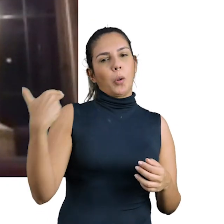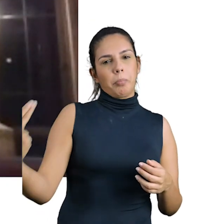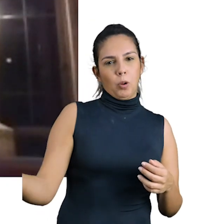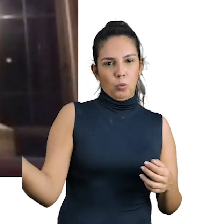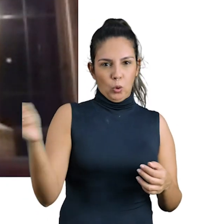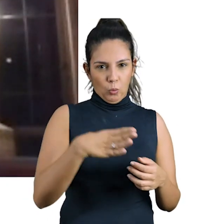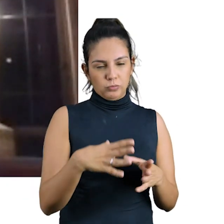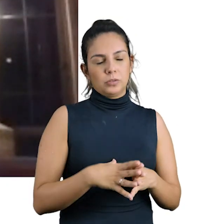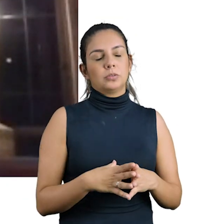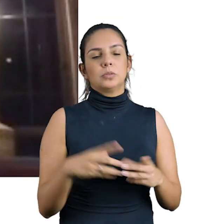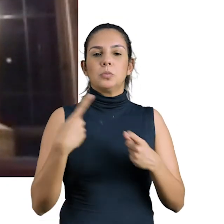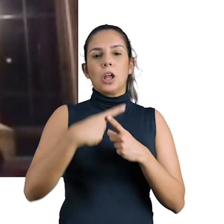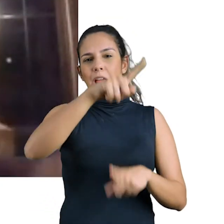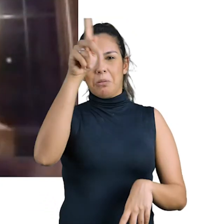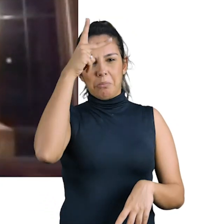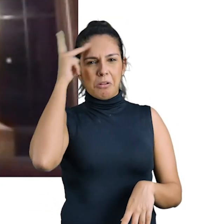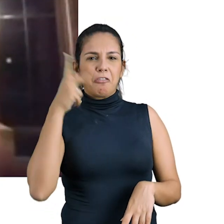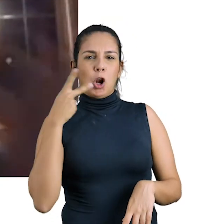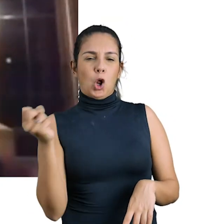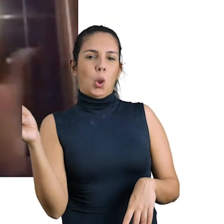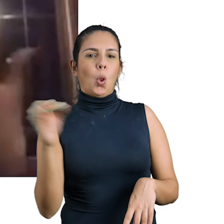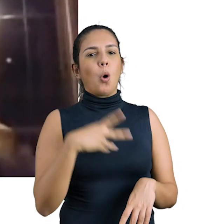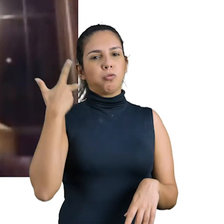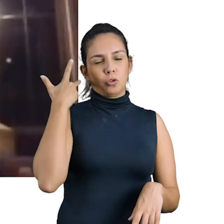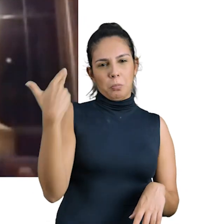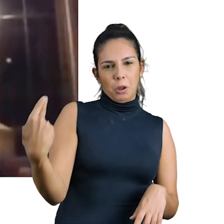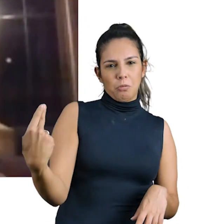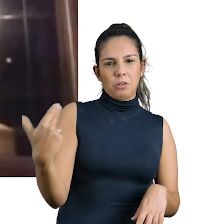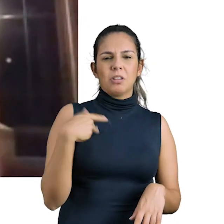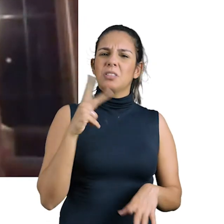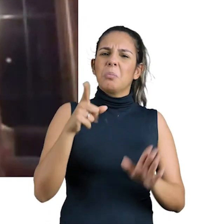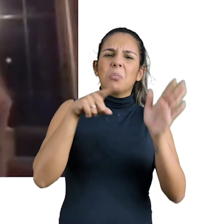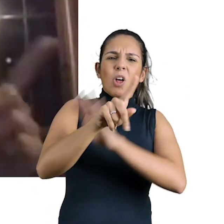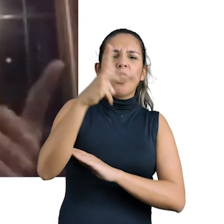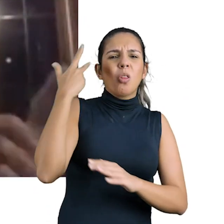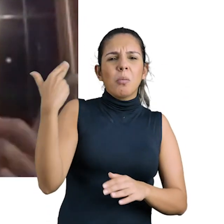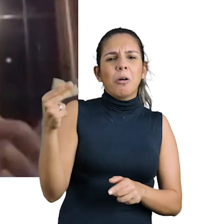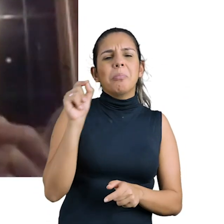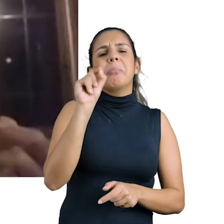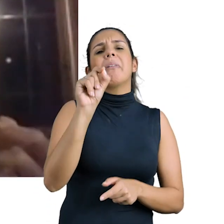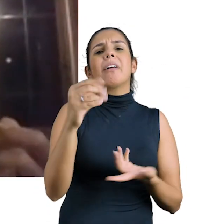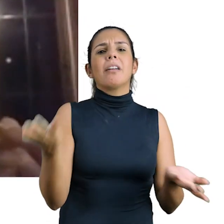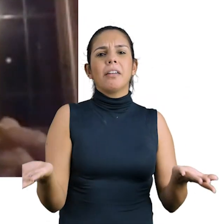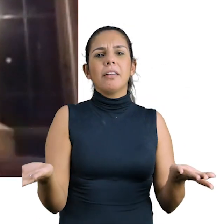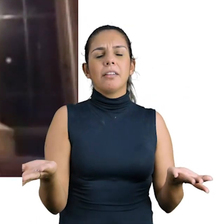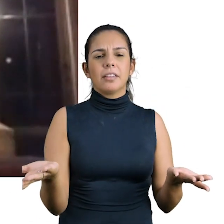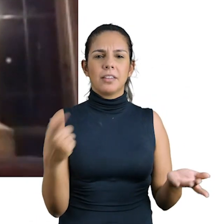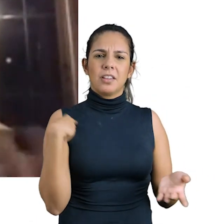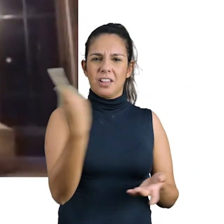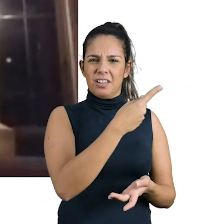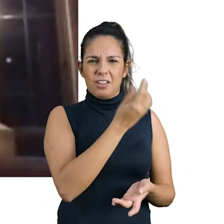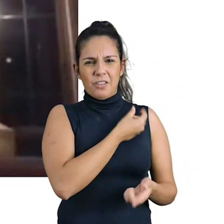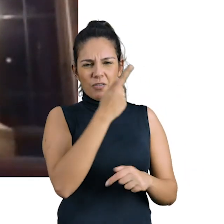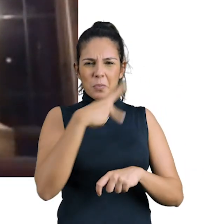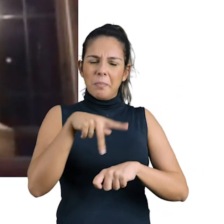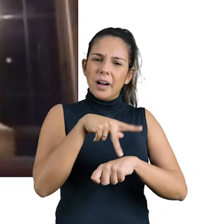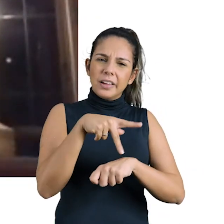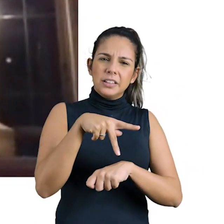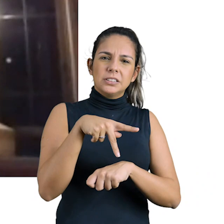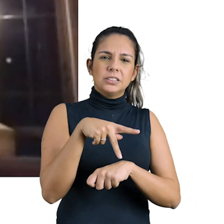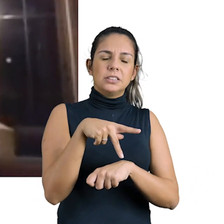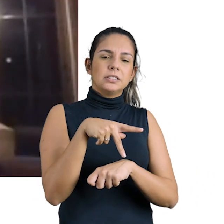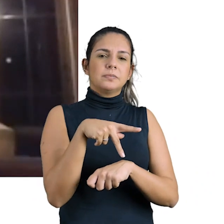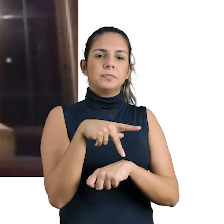sabe? Porque quando as pessoas falam em novo normal, eu sempre pergunto, normal para quem? Né? A gente vive num